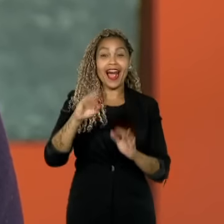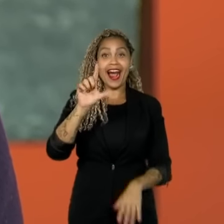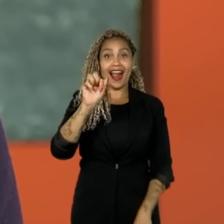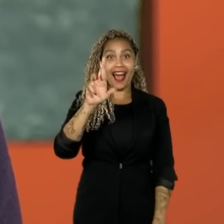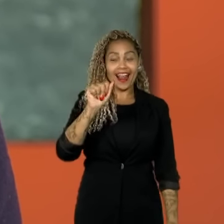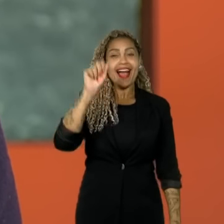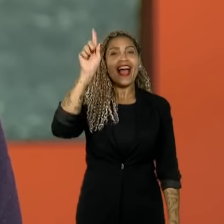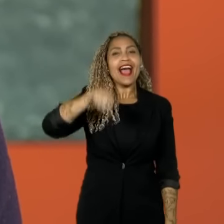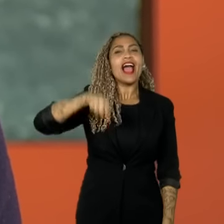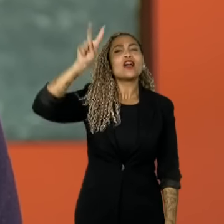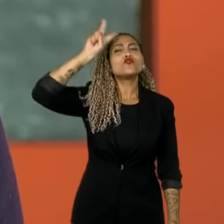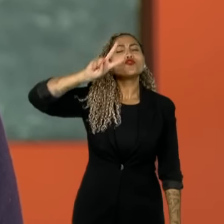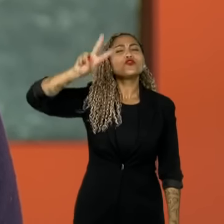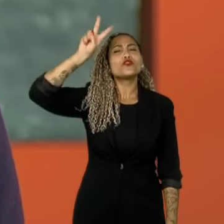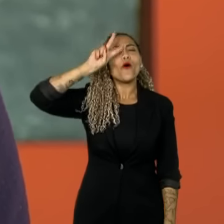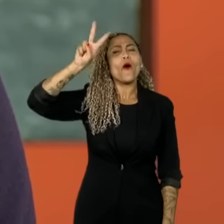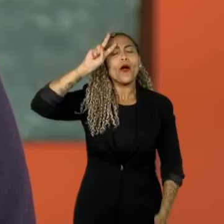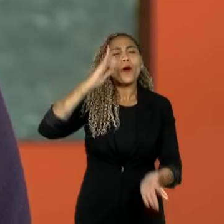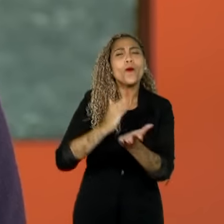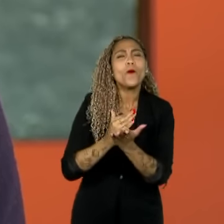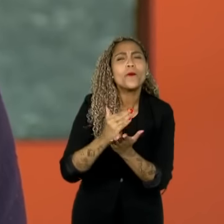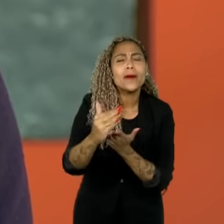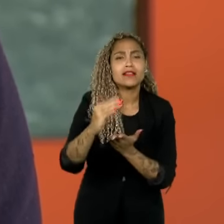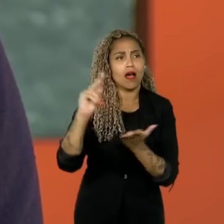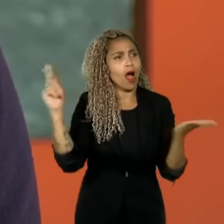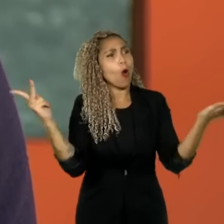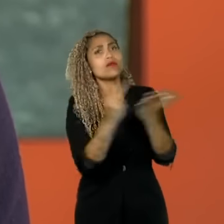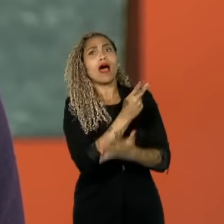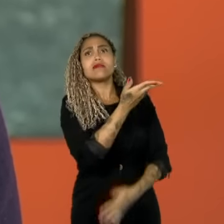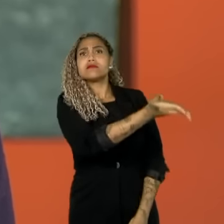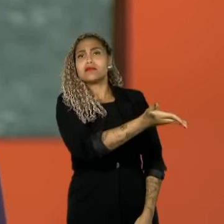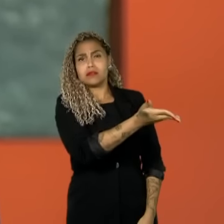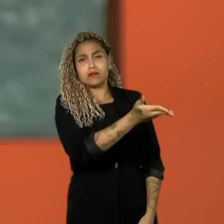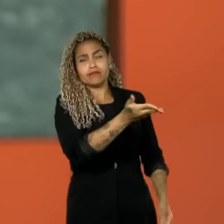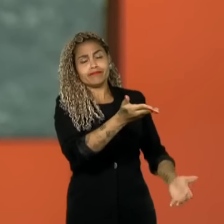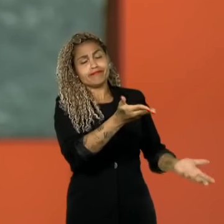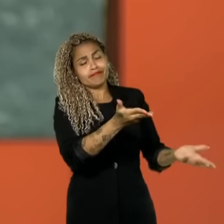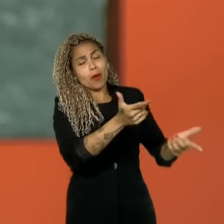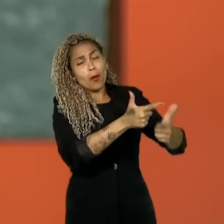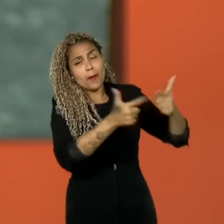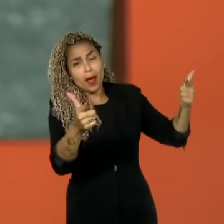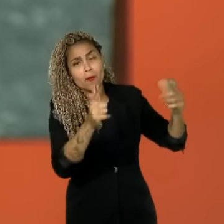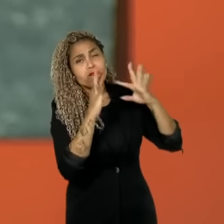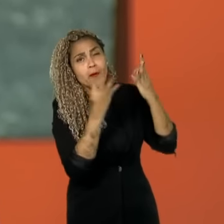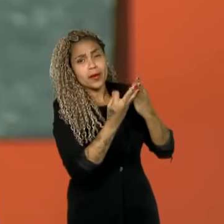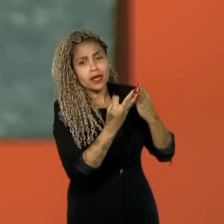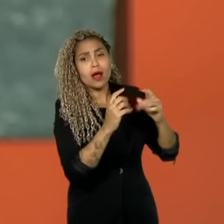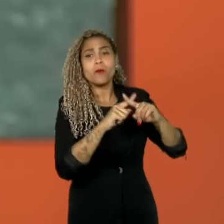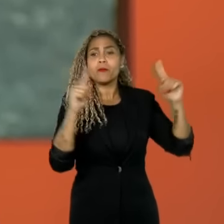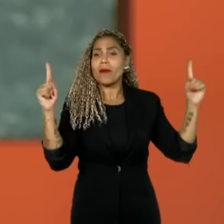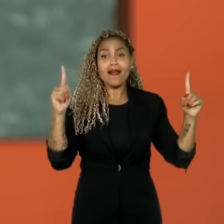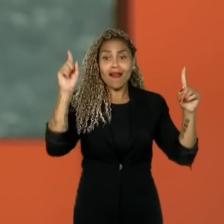história que se inicia com uma tragédia, termina com uma tragédia, mas é uma história absolutamente solar, né,